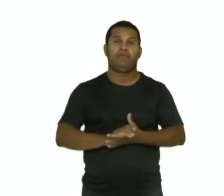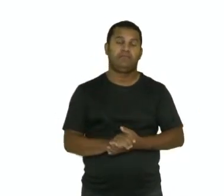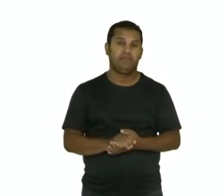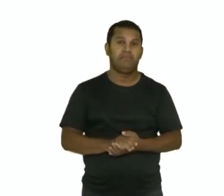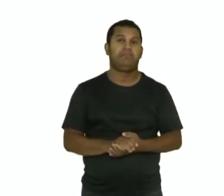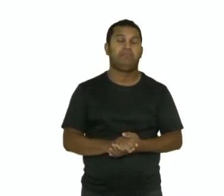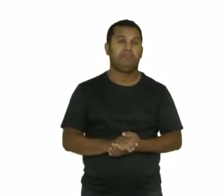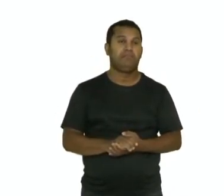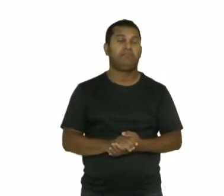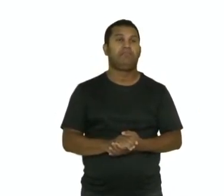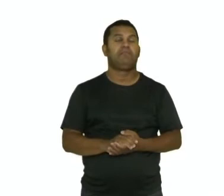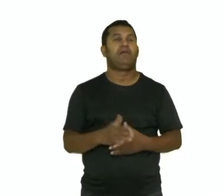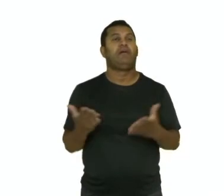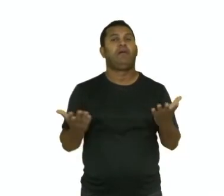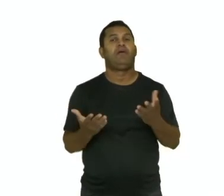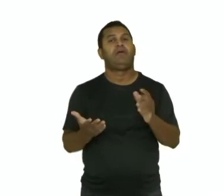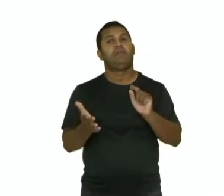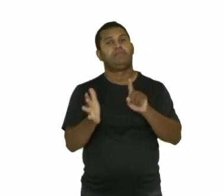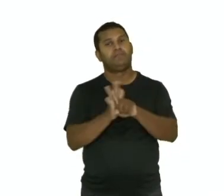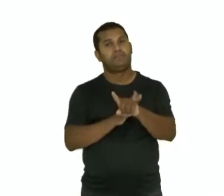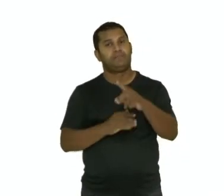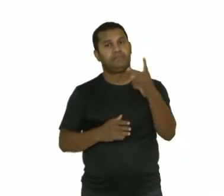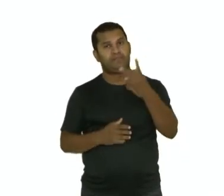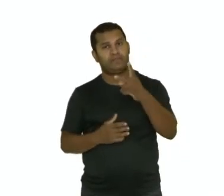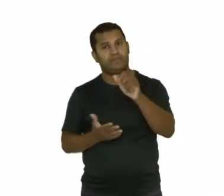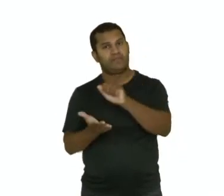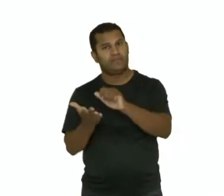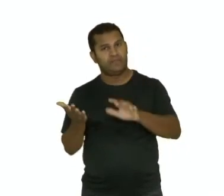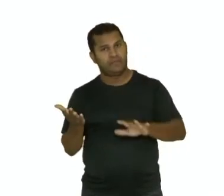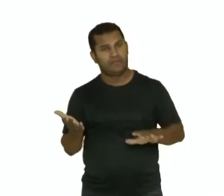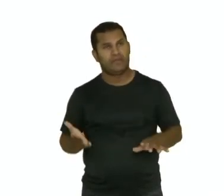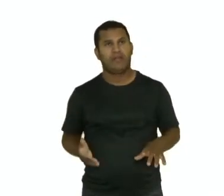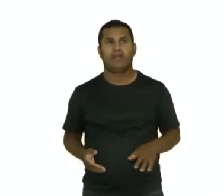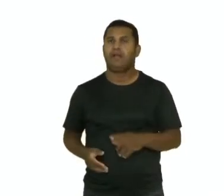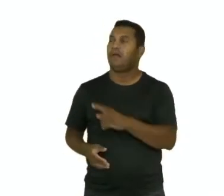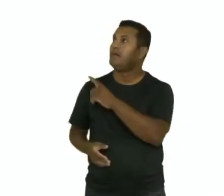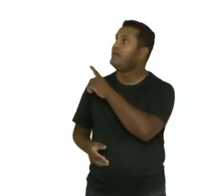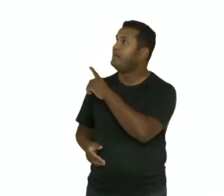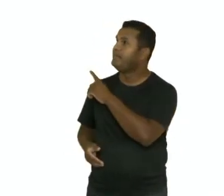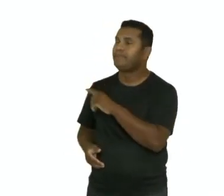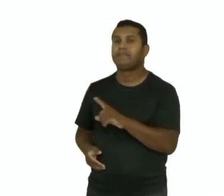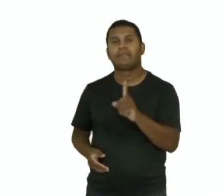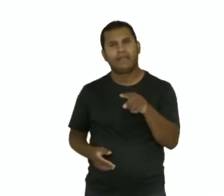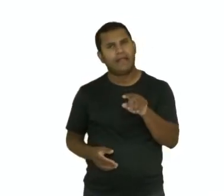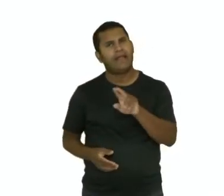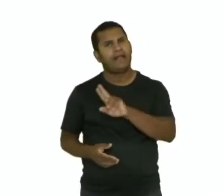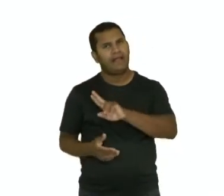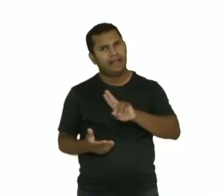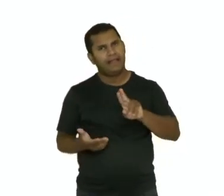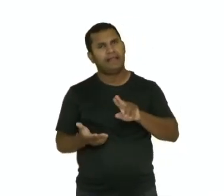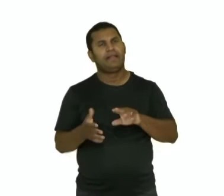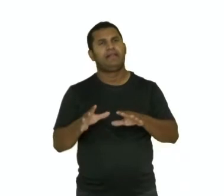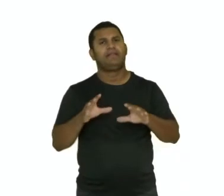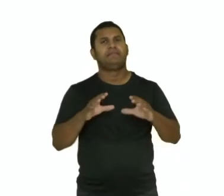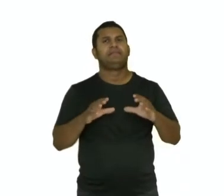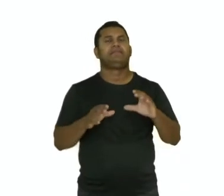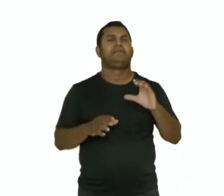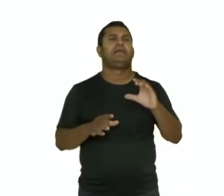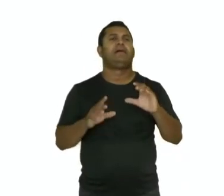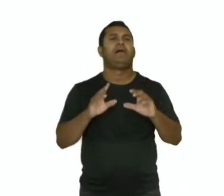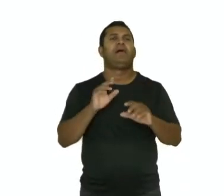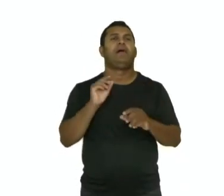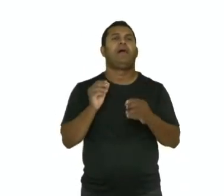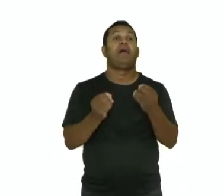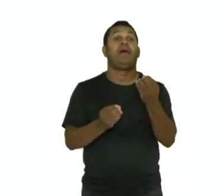Vamos para a nossa segunda atividade. O cha-cha-cha, dança originalmente cubana, é considerado uma mistura do mambo com a